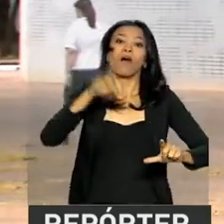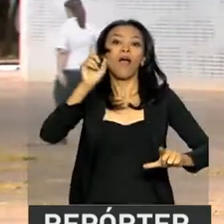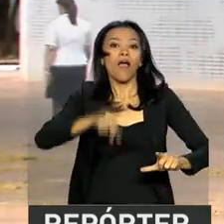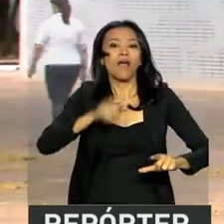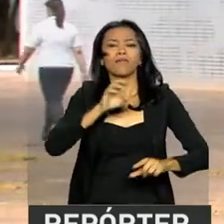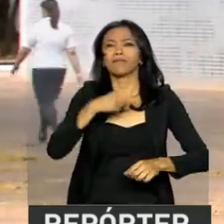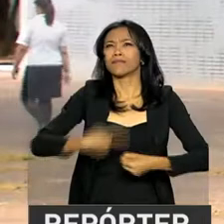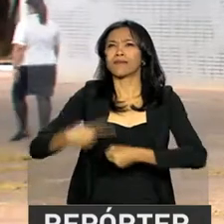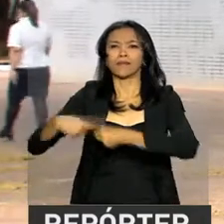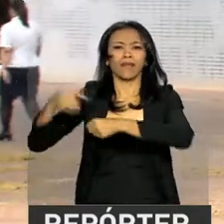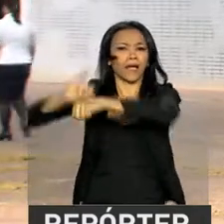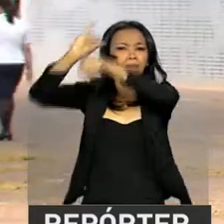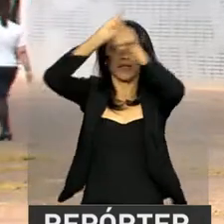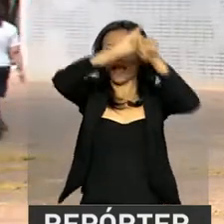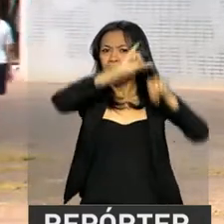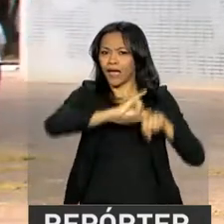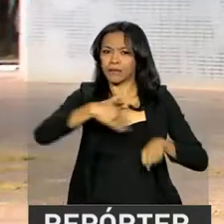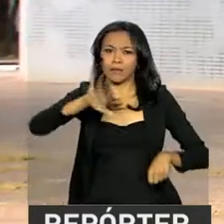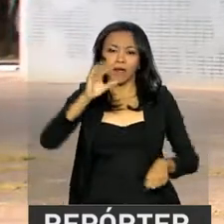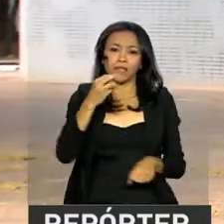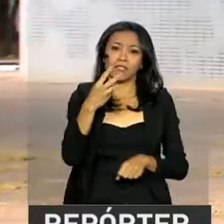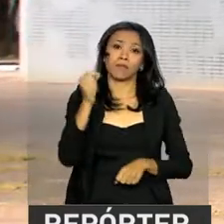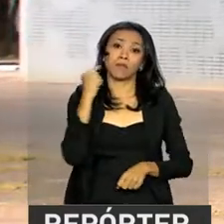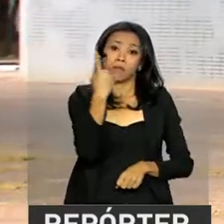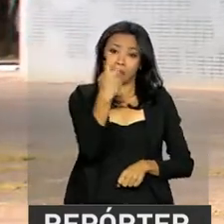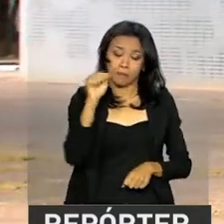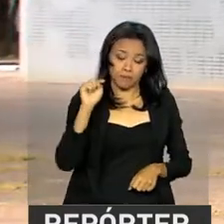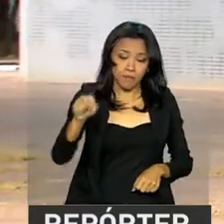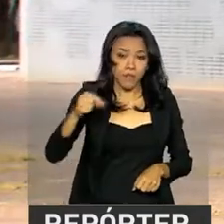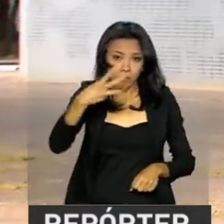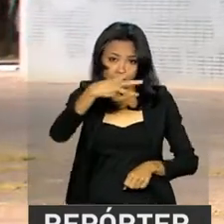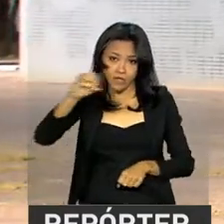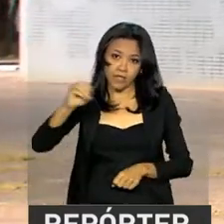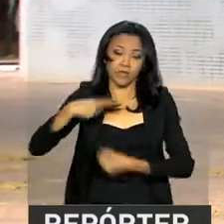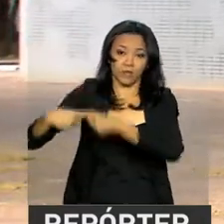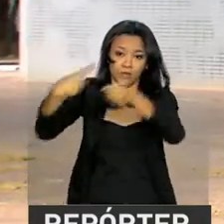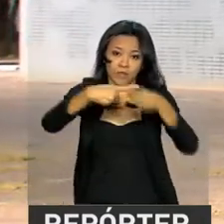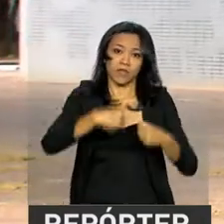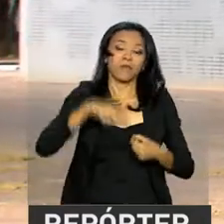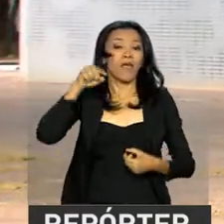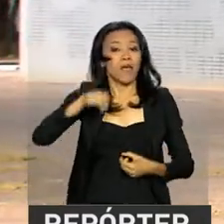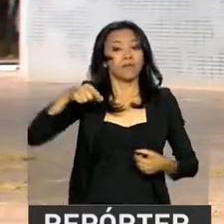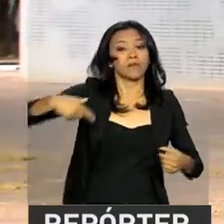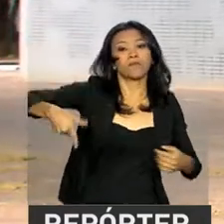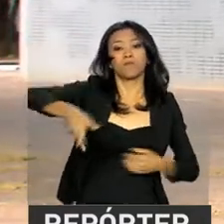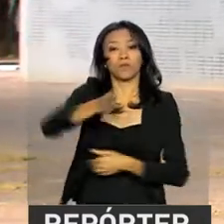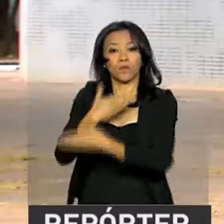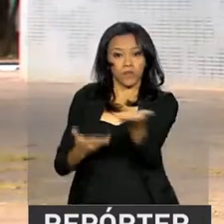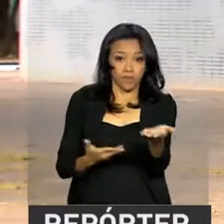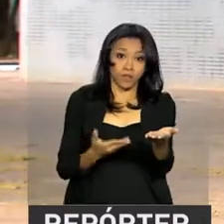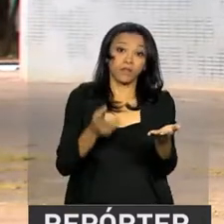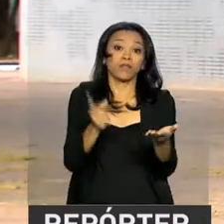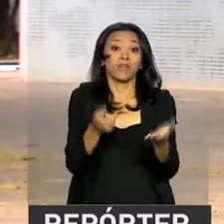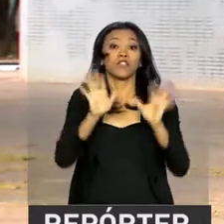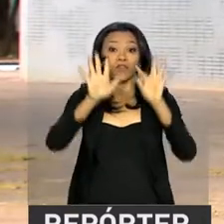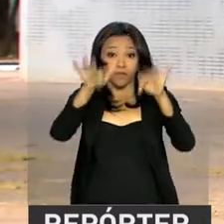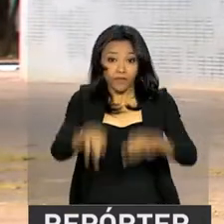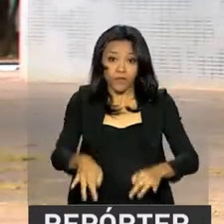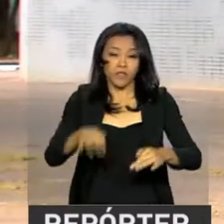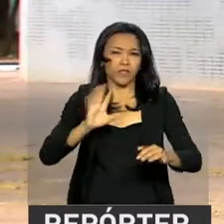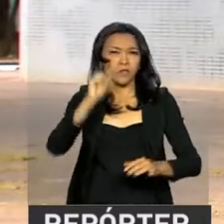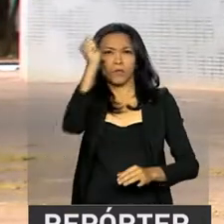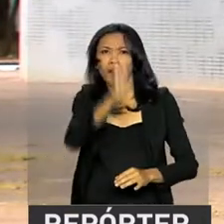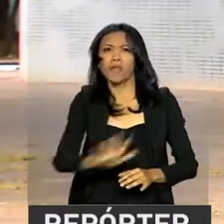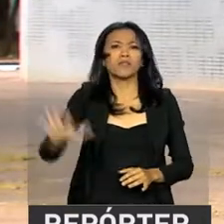capitais e mais de 1.300 municípios a expectativa é que essa transição seja concluído em todo o país